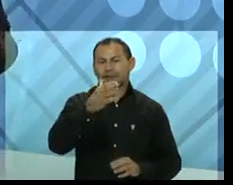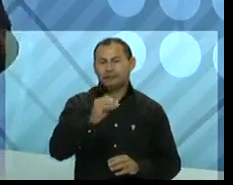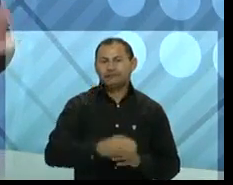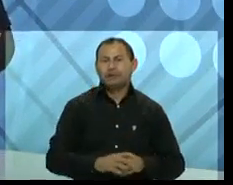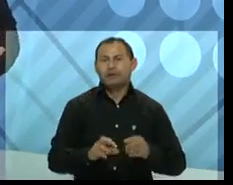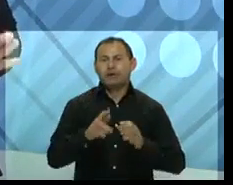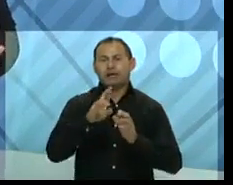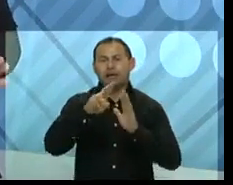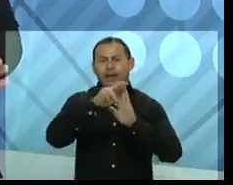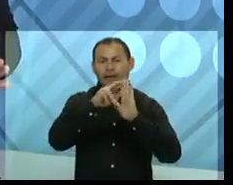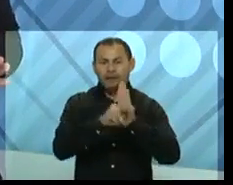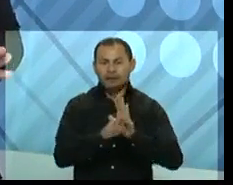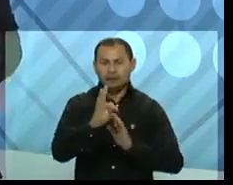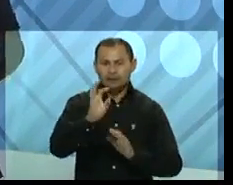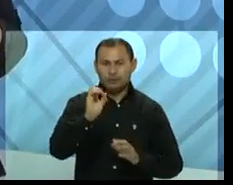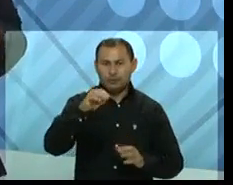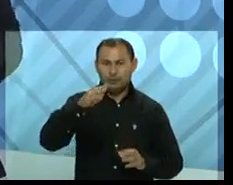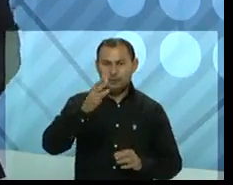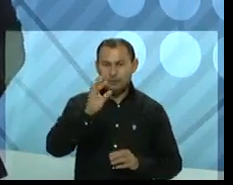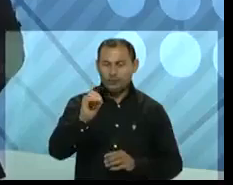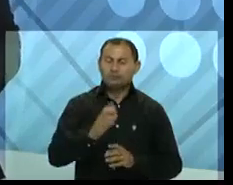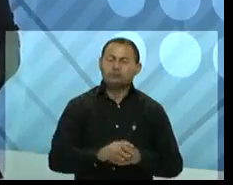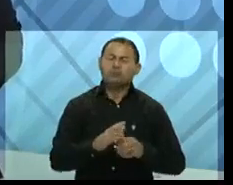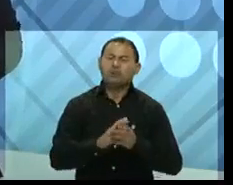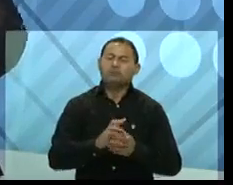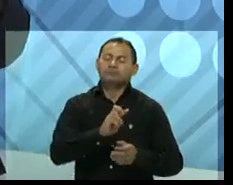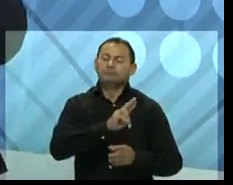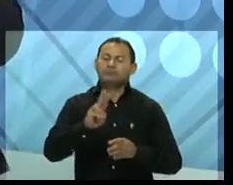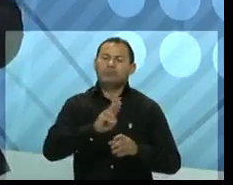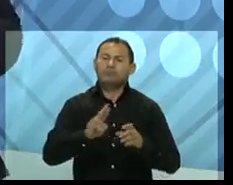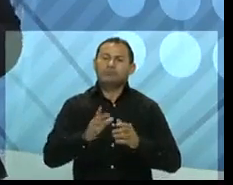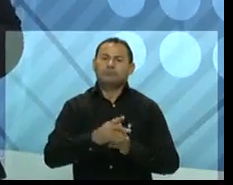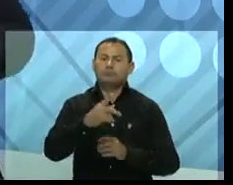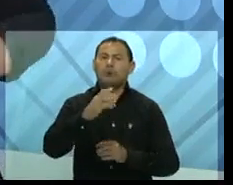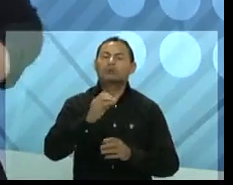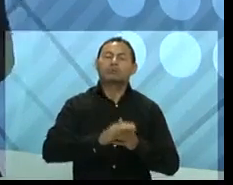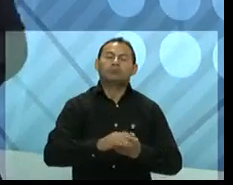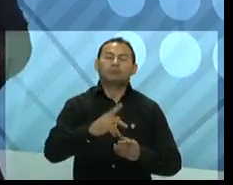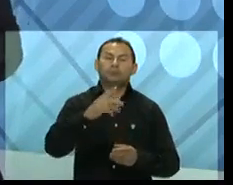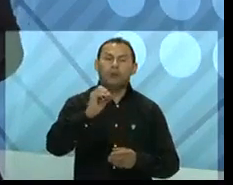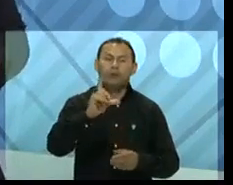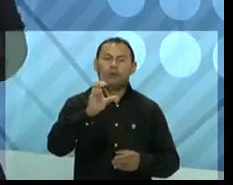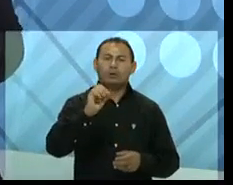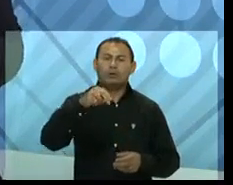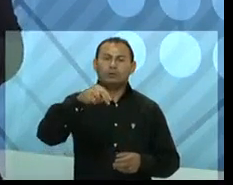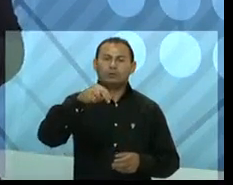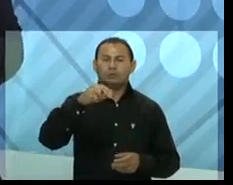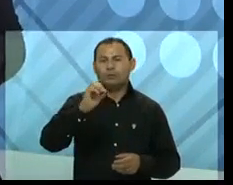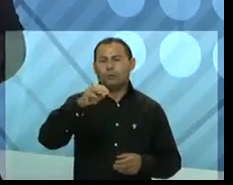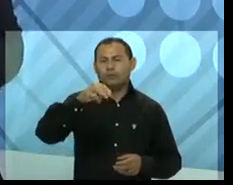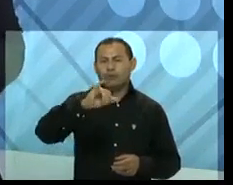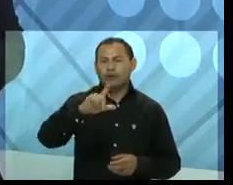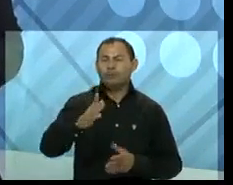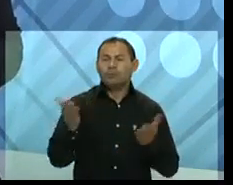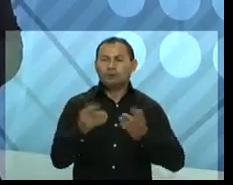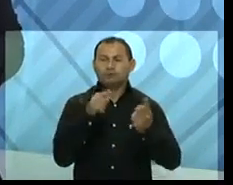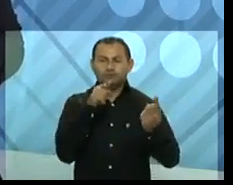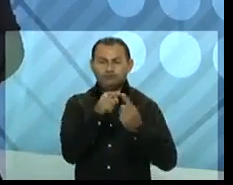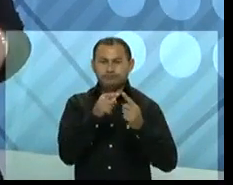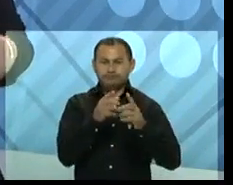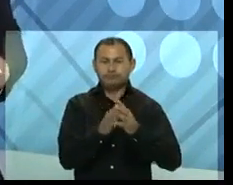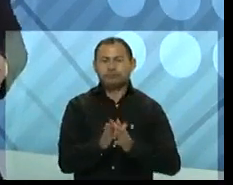é utilizada quando a gente está trabalhando com função polinomial. Hoje, a nossa aula ela tem como objetivo, como